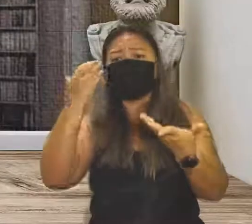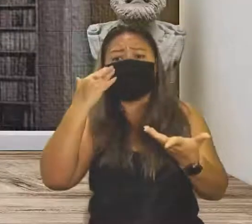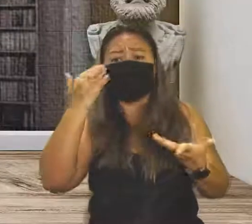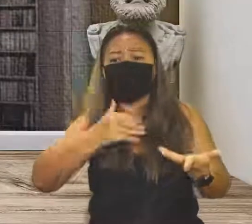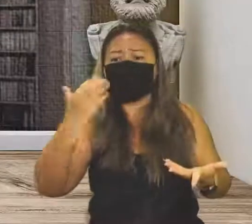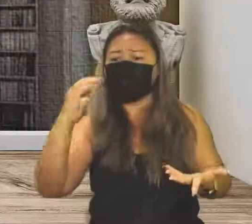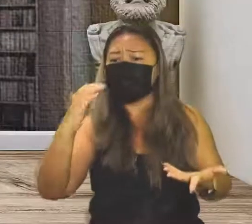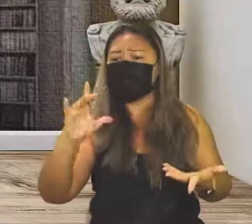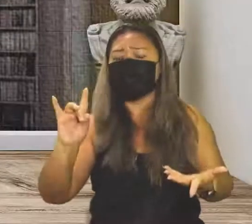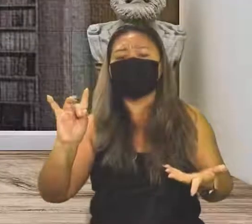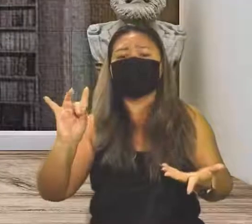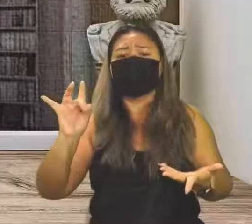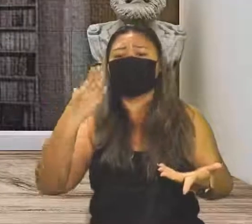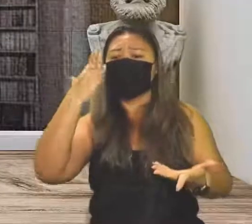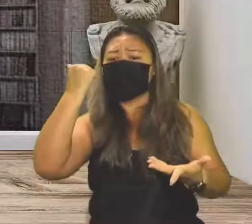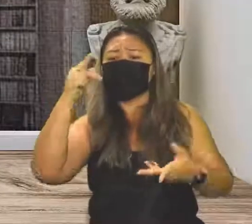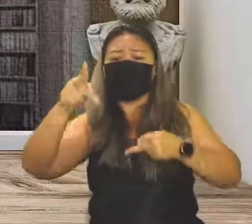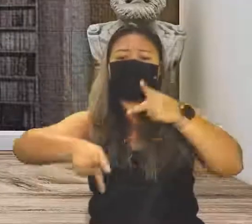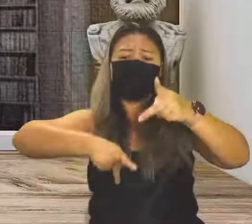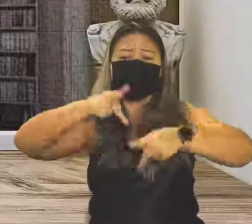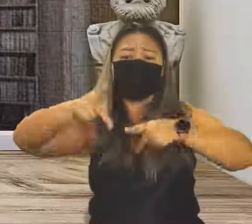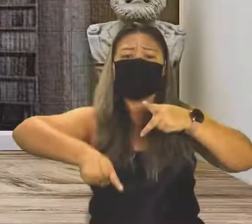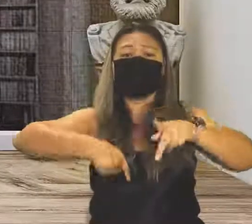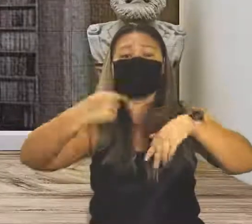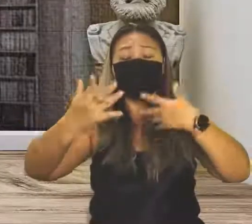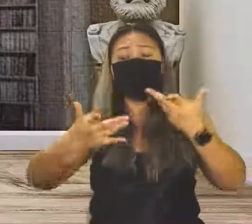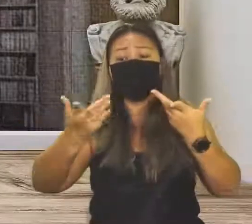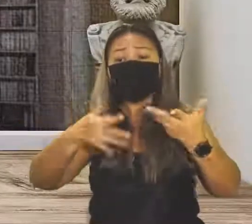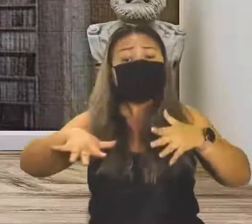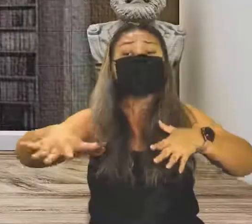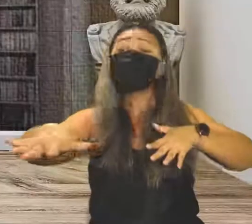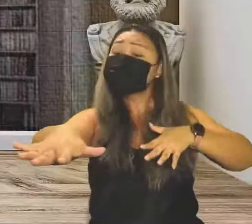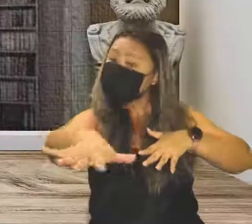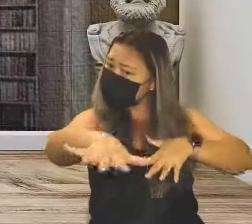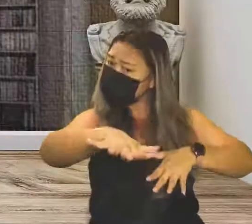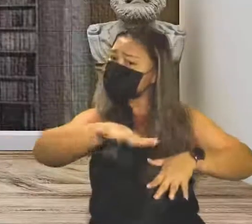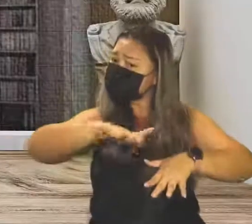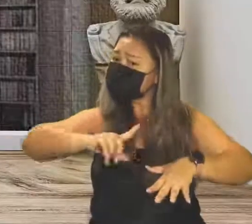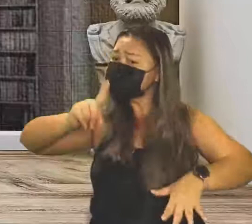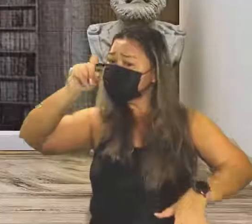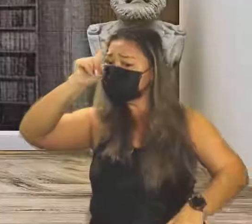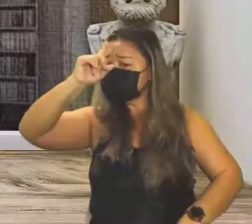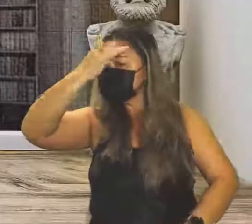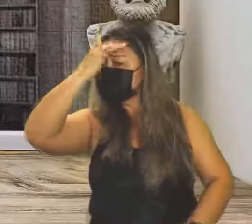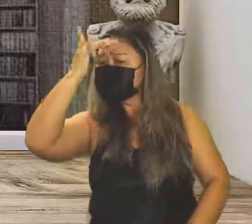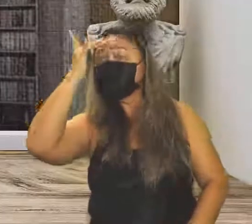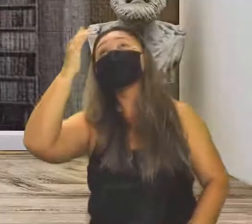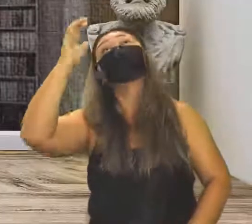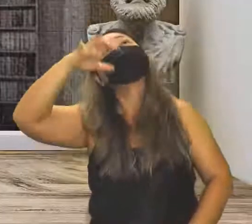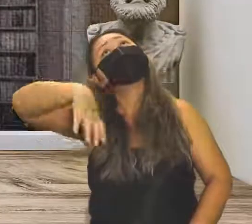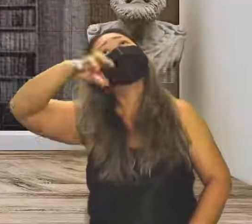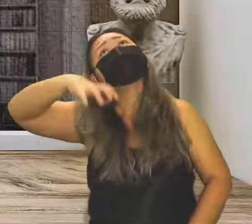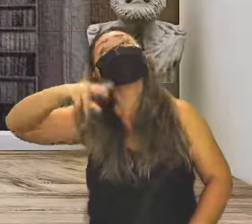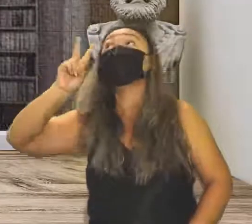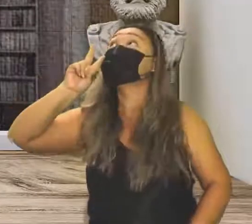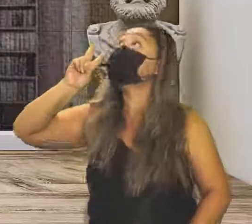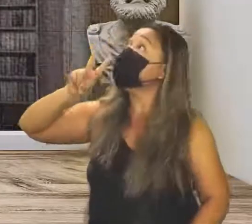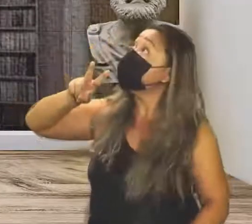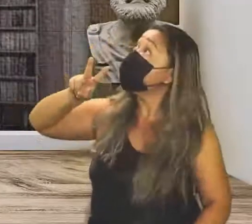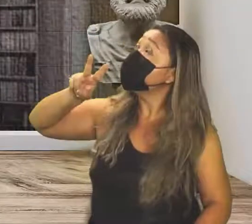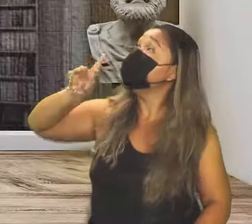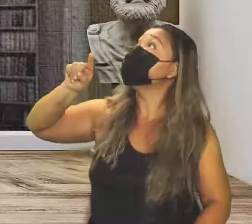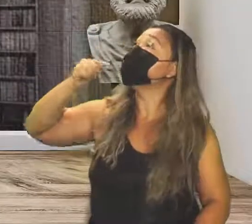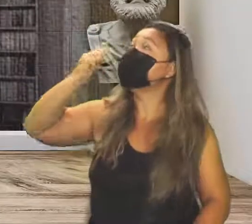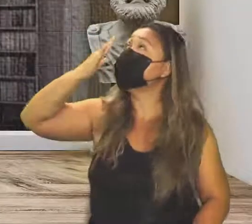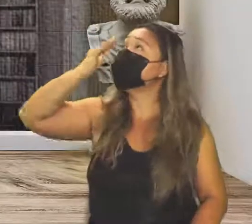científicos, a sabedoria popular. Então ela está em nosso meio, as pessoas a todo momento estão colocando, ó, vai chover hoje, olha para cima.